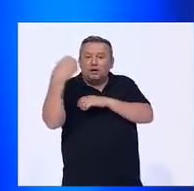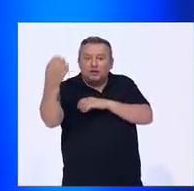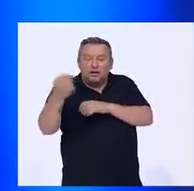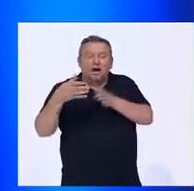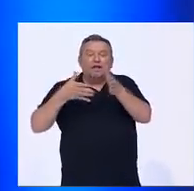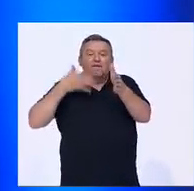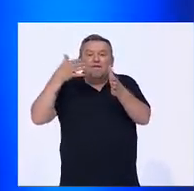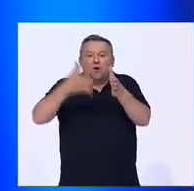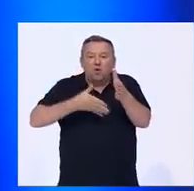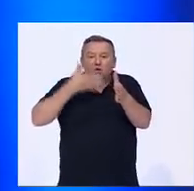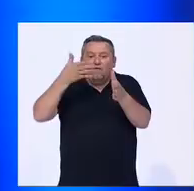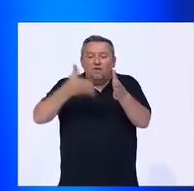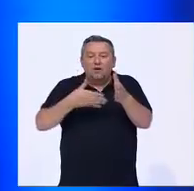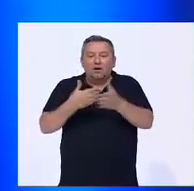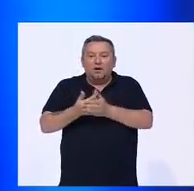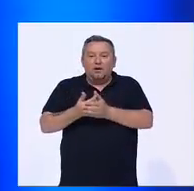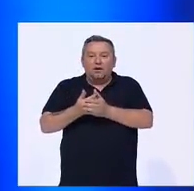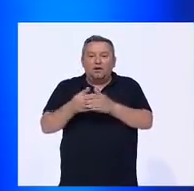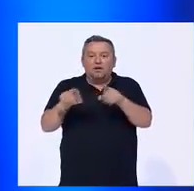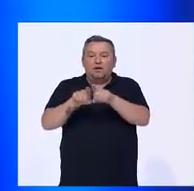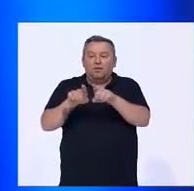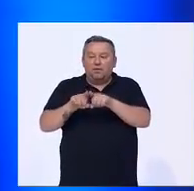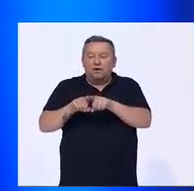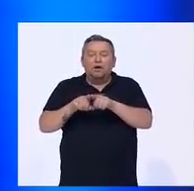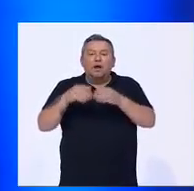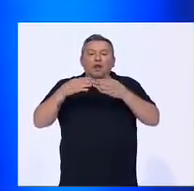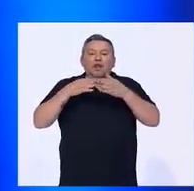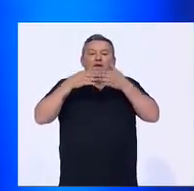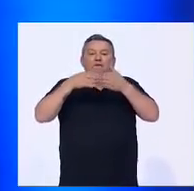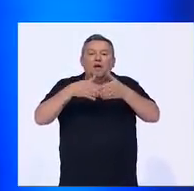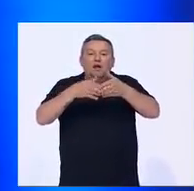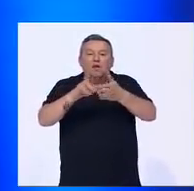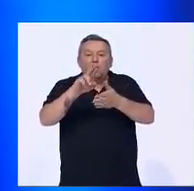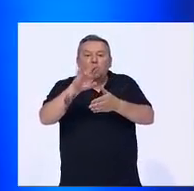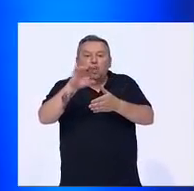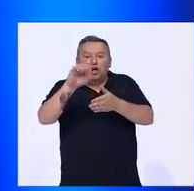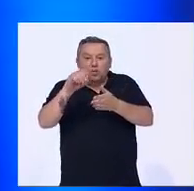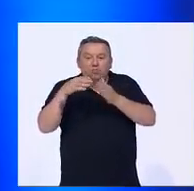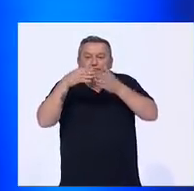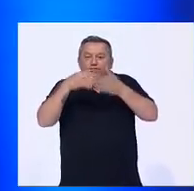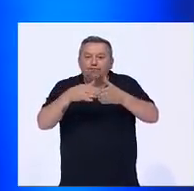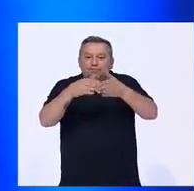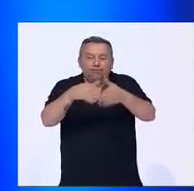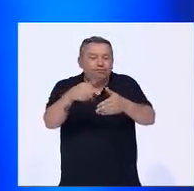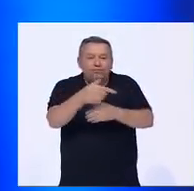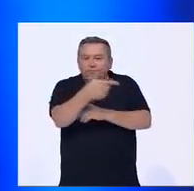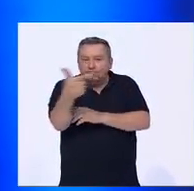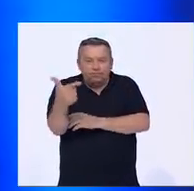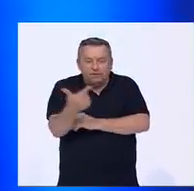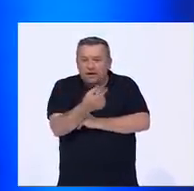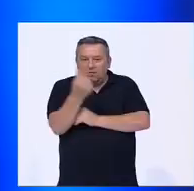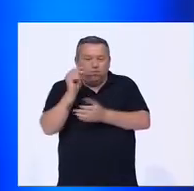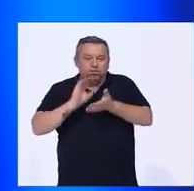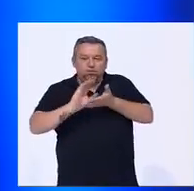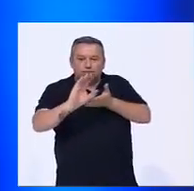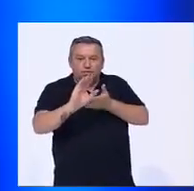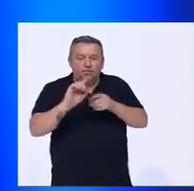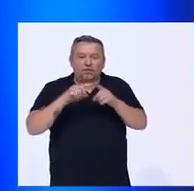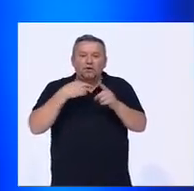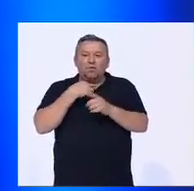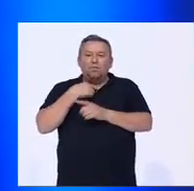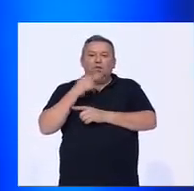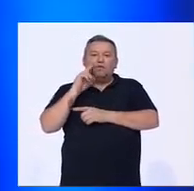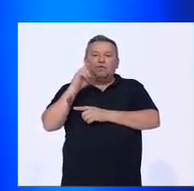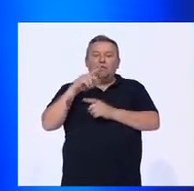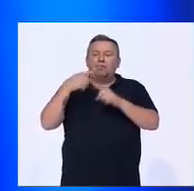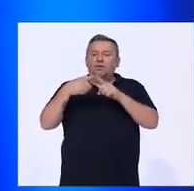ferrovias, área de navegação fluvial. Você não pode contar com a poupança interna,